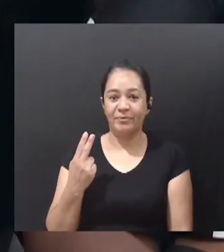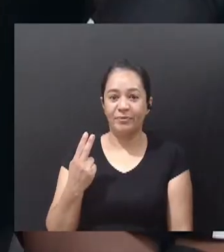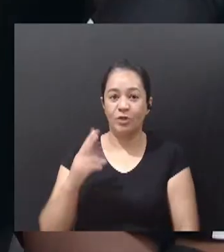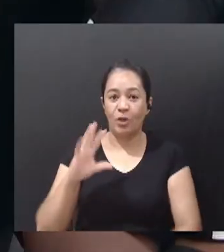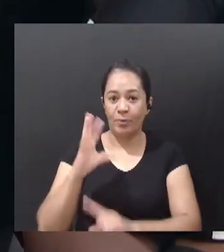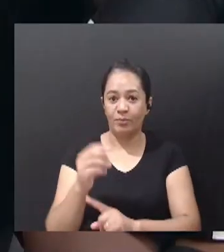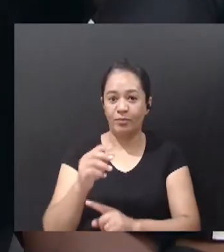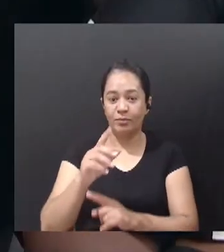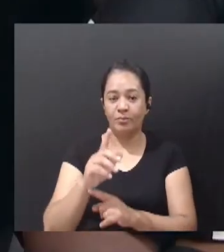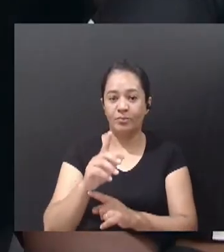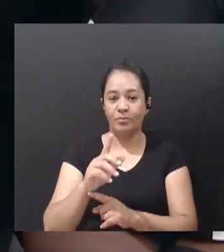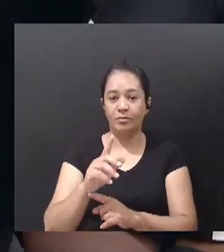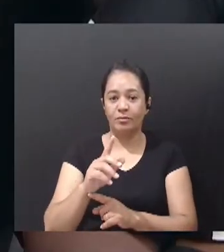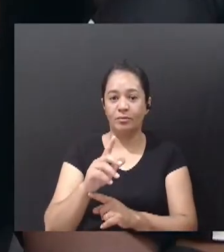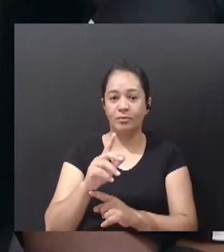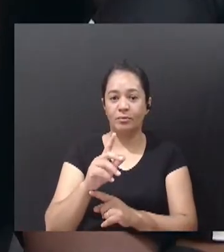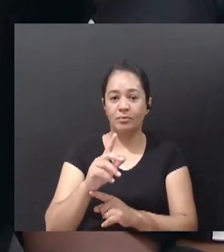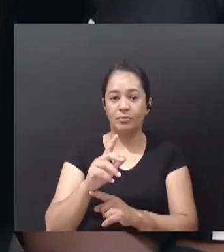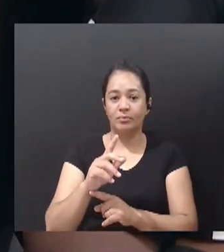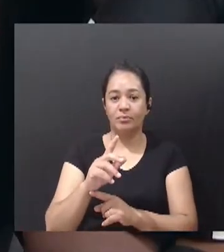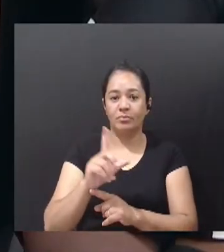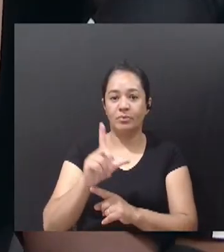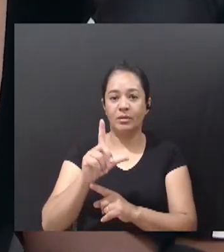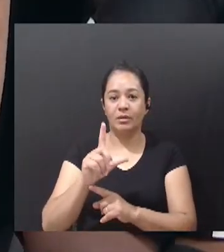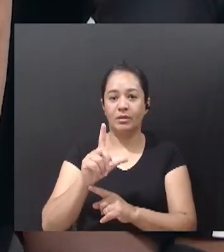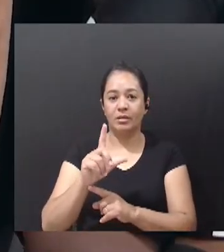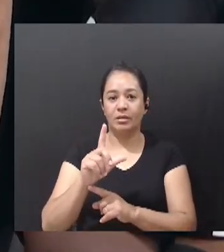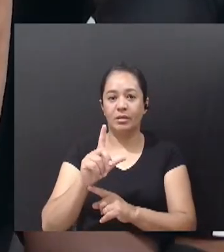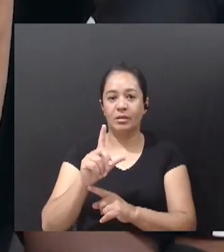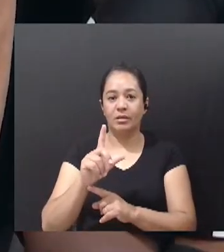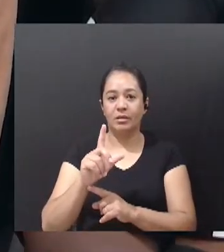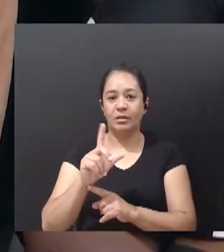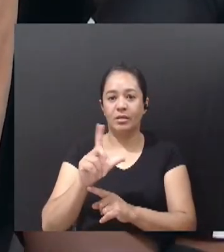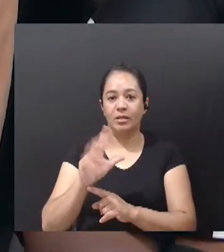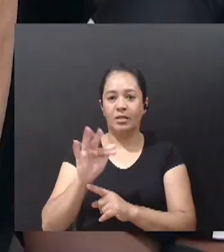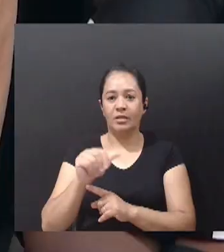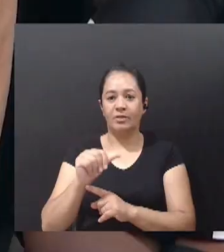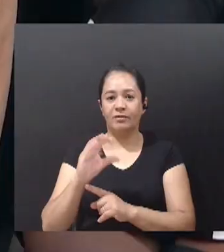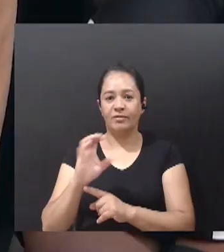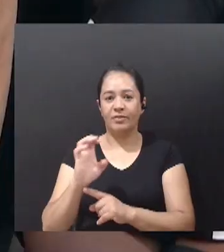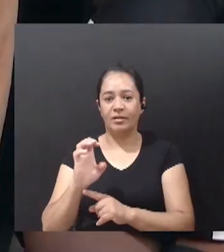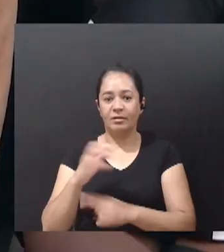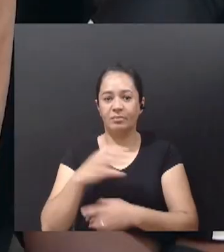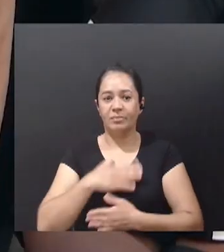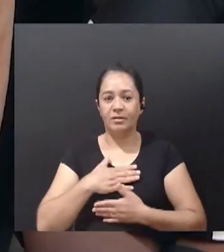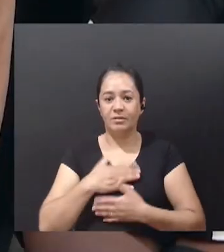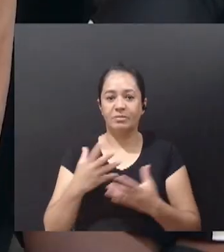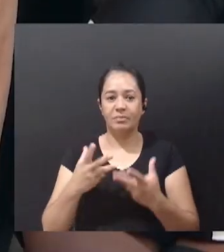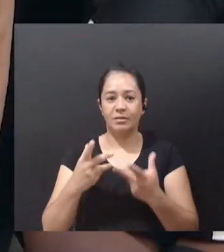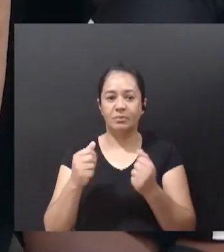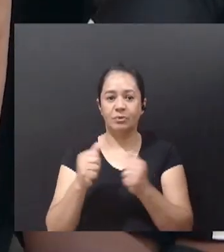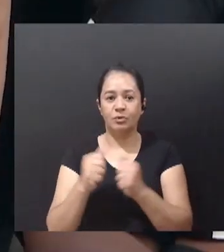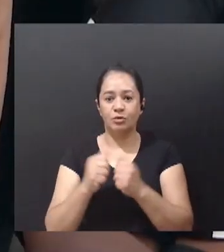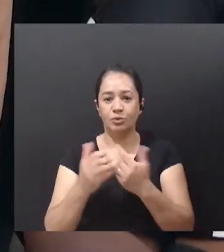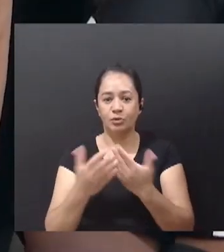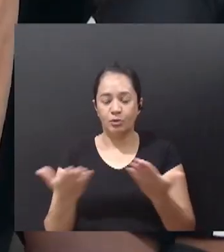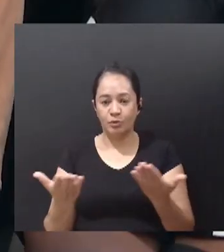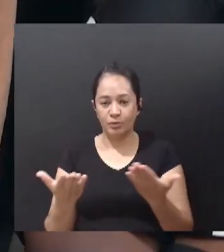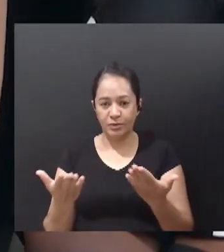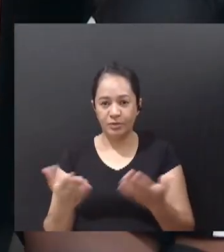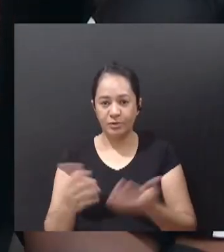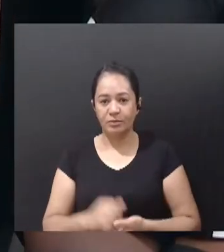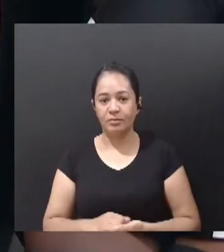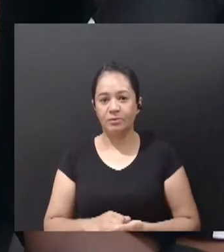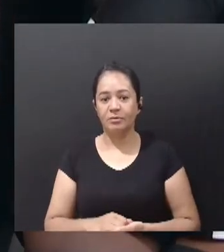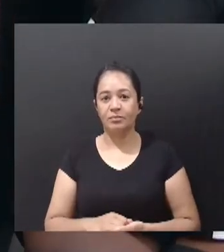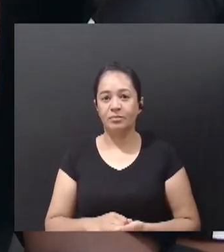Rap Company. Sou o L-Face do grupo Rap Company. E assim, é uma satisfação muito grande estar aqui, nesse momento, com o cabelinho branco